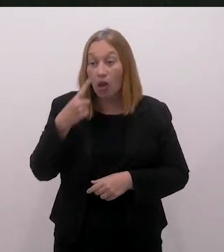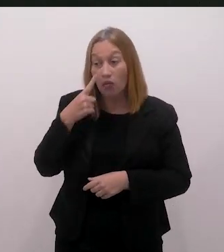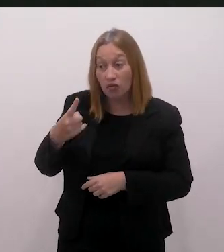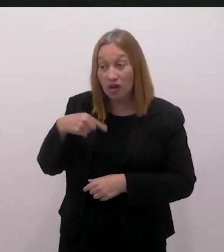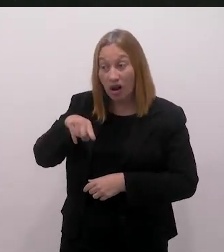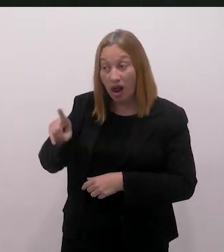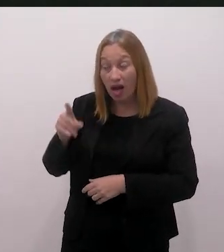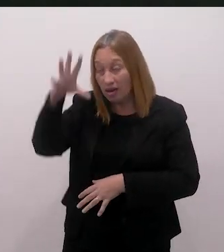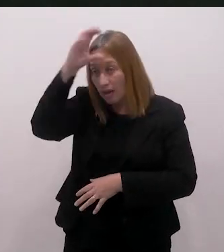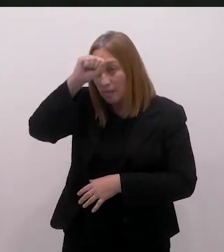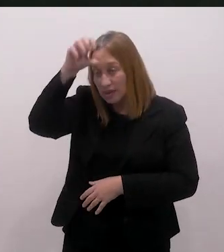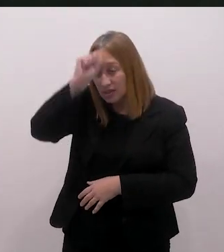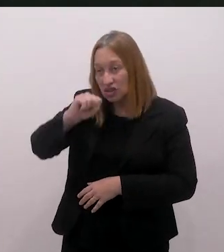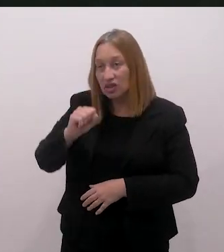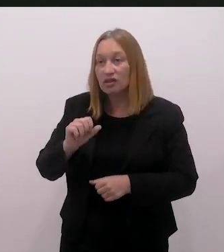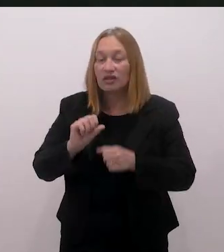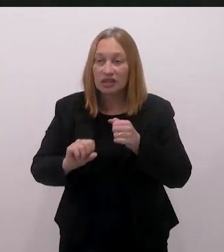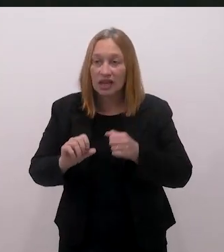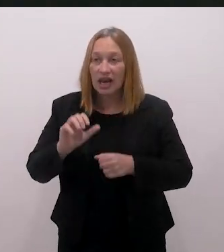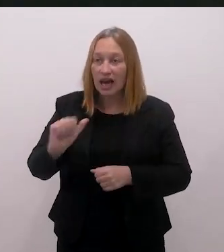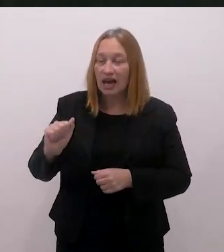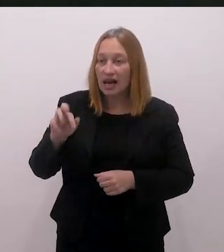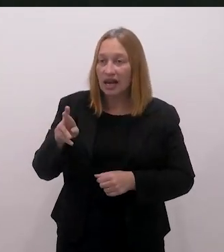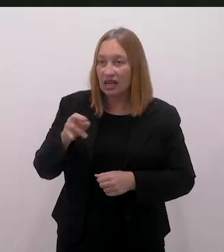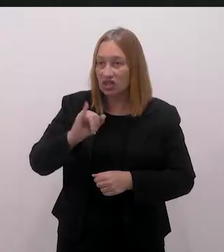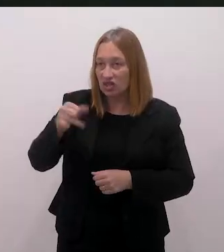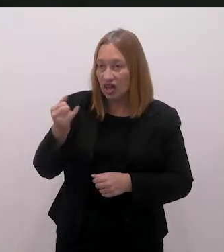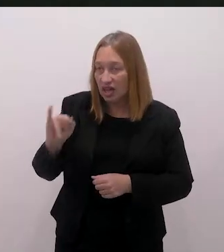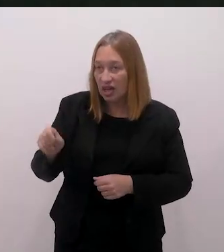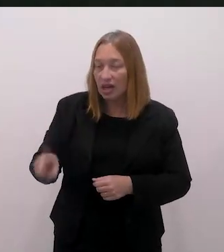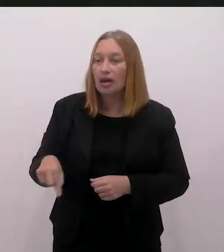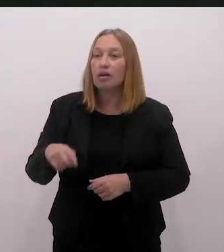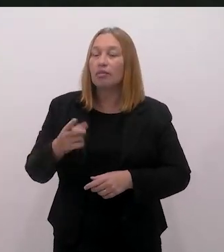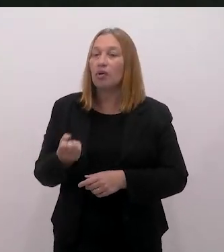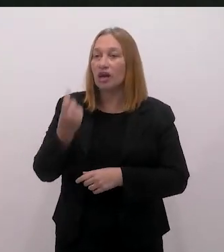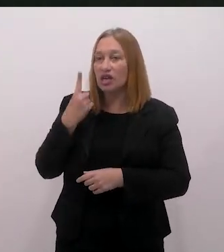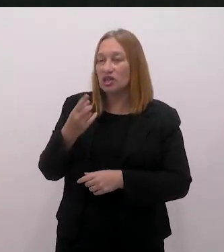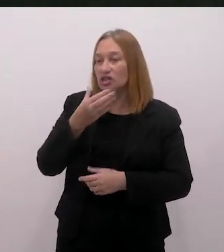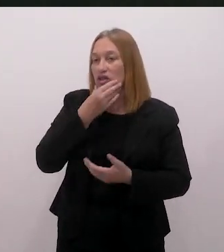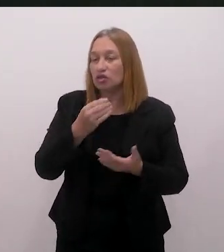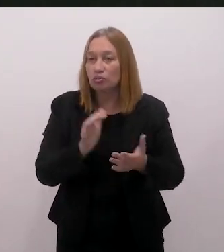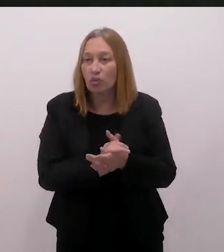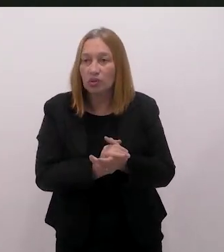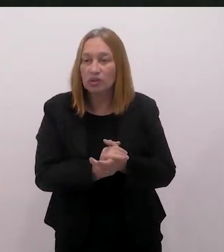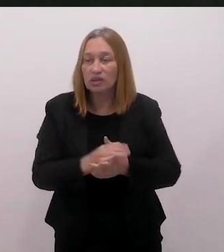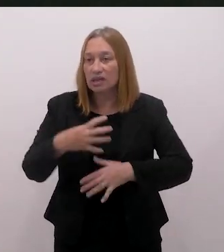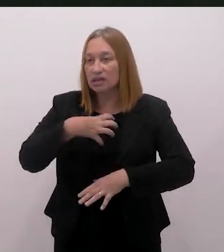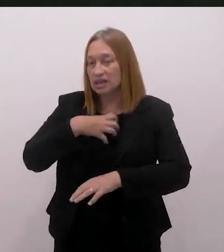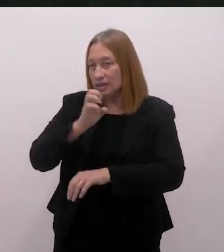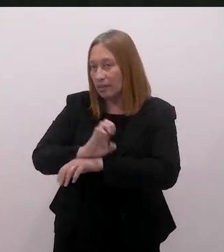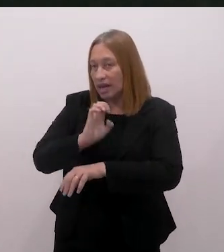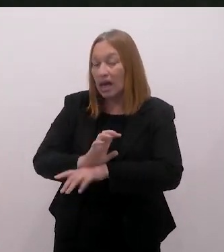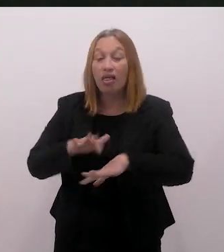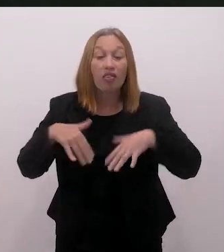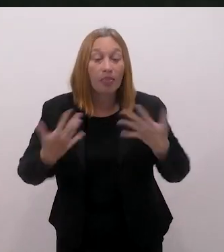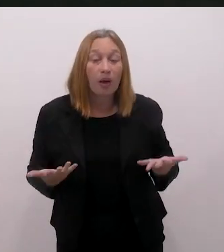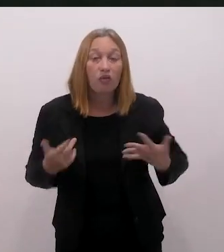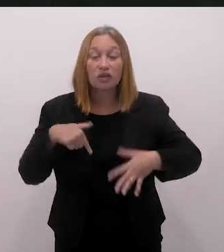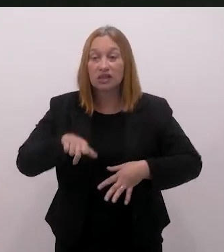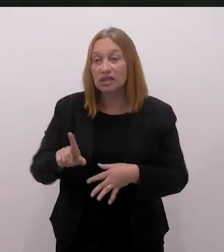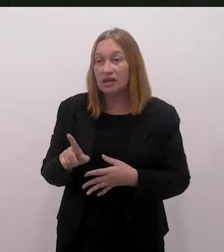via lá, né? E eu aprendi também a fazer o acarajé, porque meu ex-marido era baiano, então eu aprendi muita coisa da Bahia,